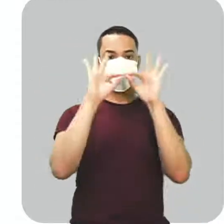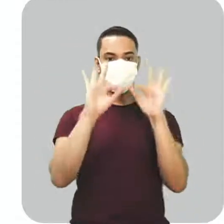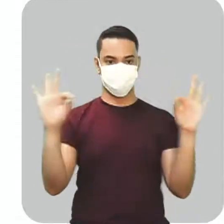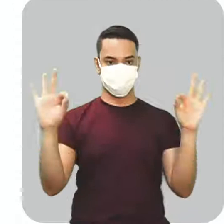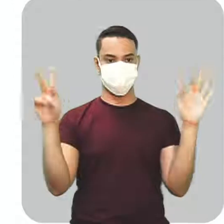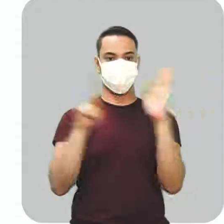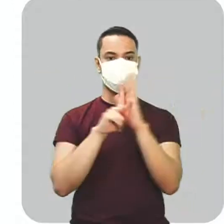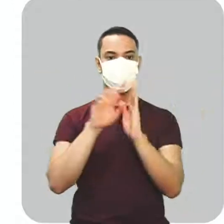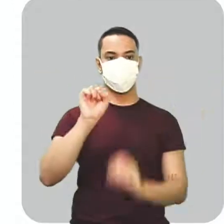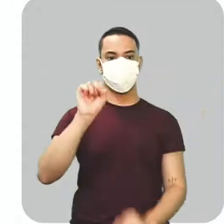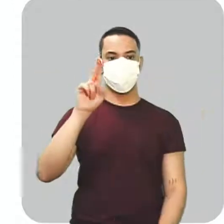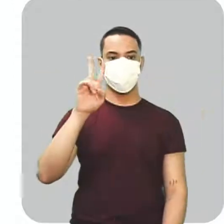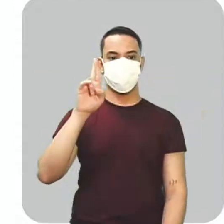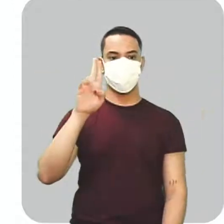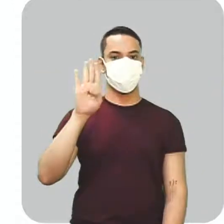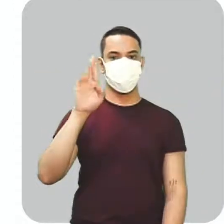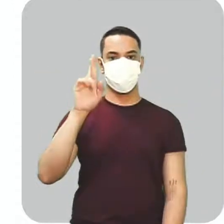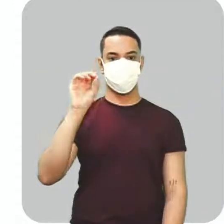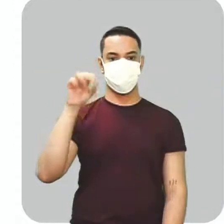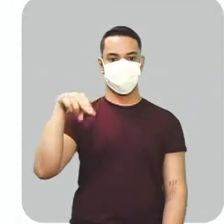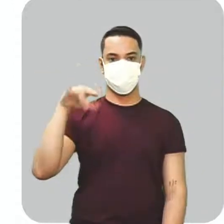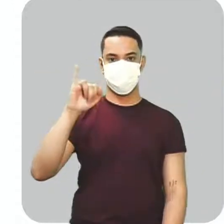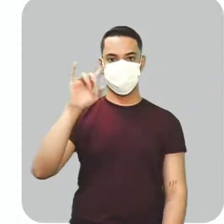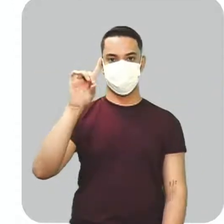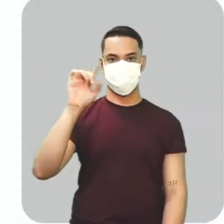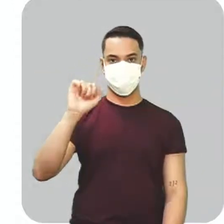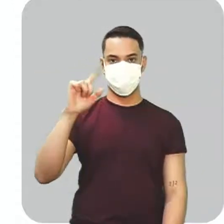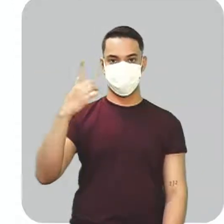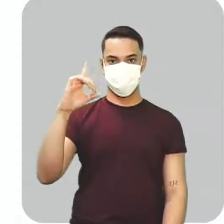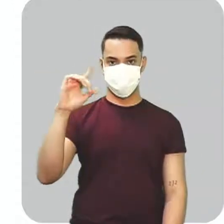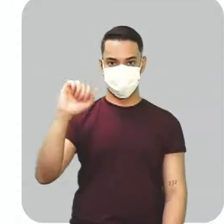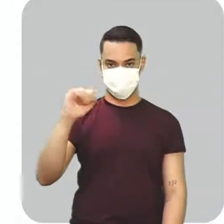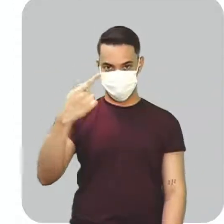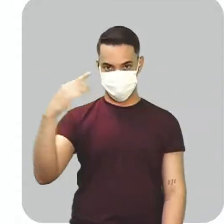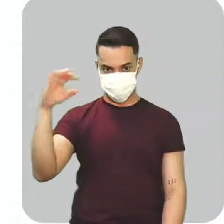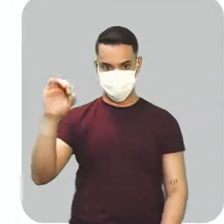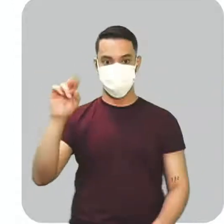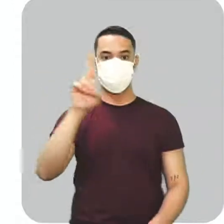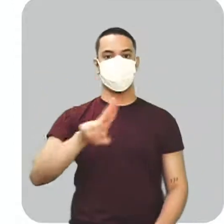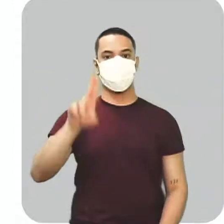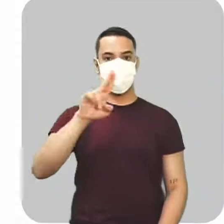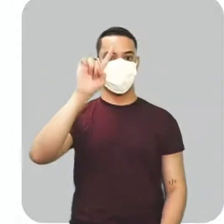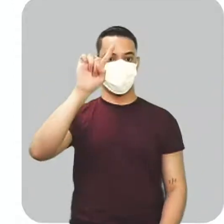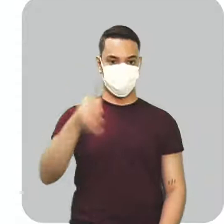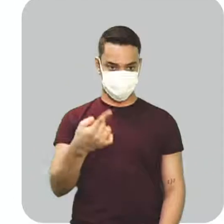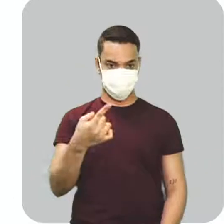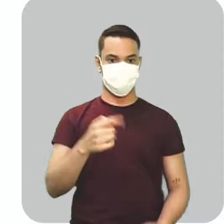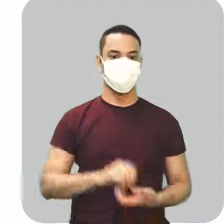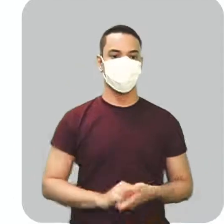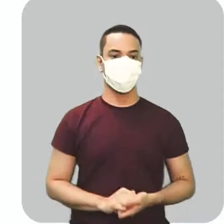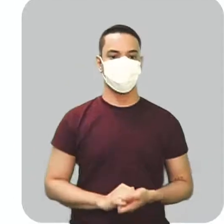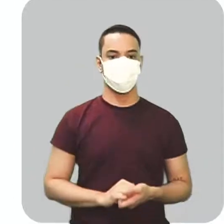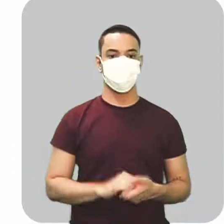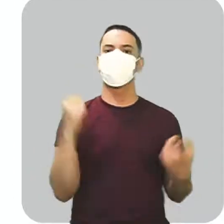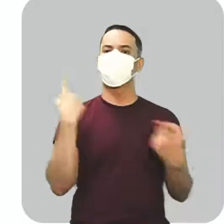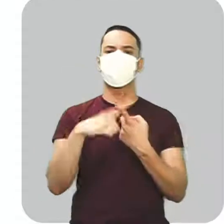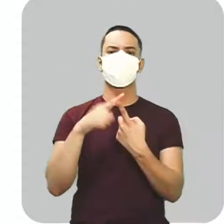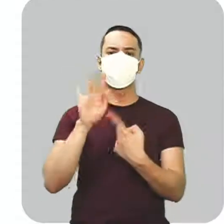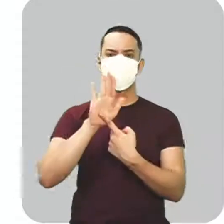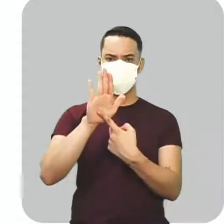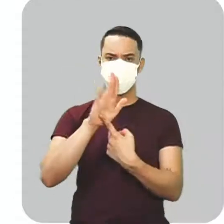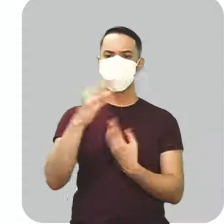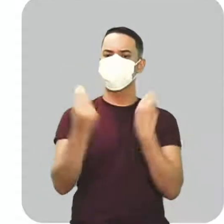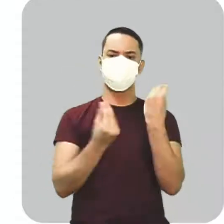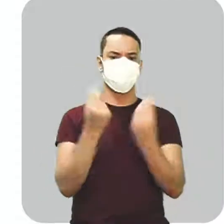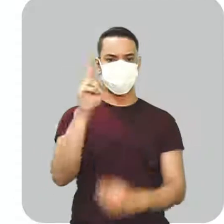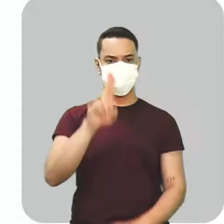por subordinação e o uso da vírgula, amados. Ó, aqui no uso da vírgula, o que eu quero mostrar aqui para